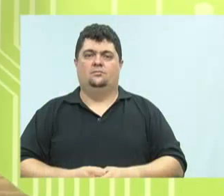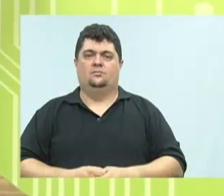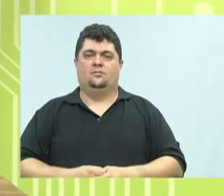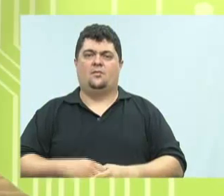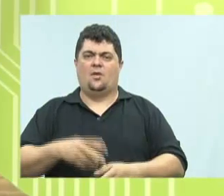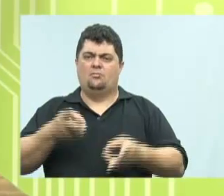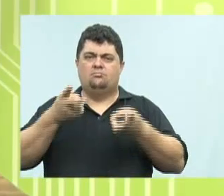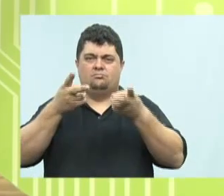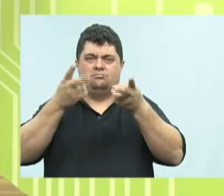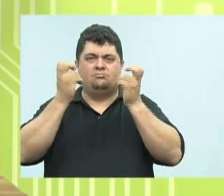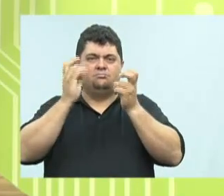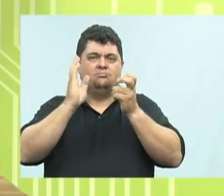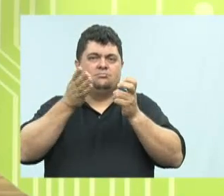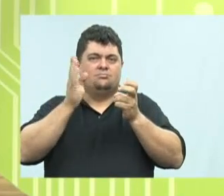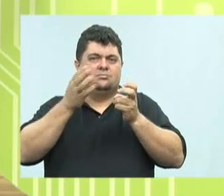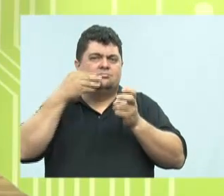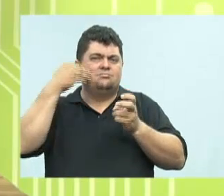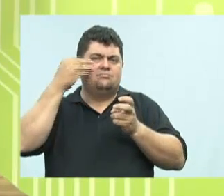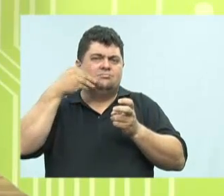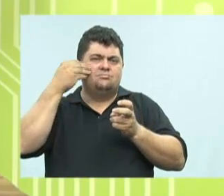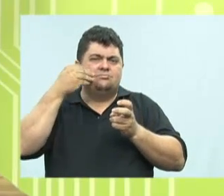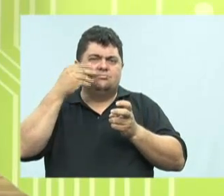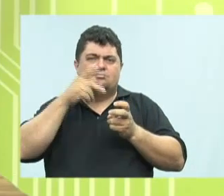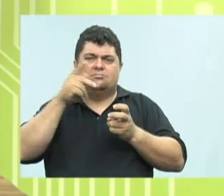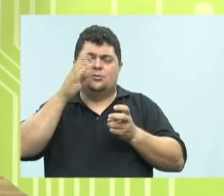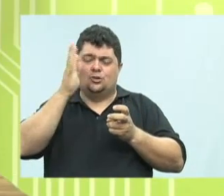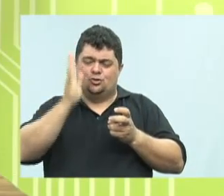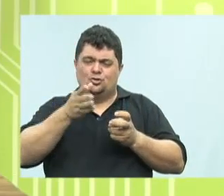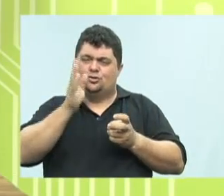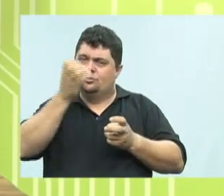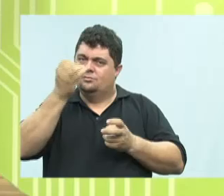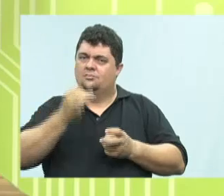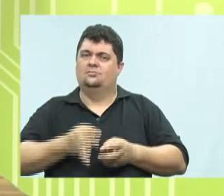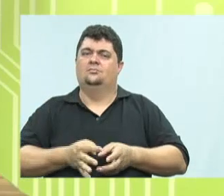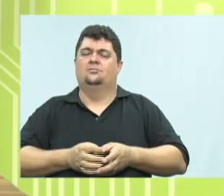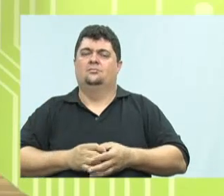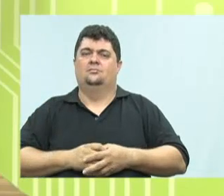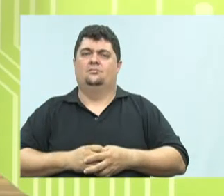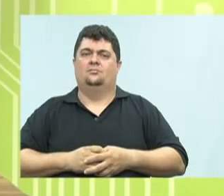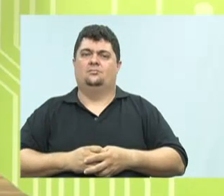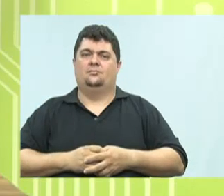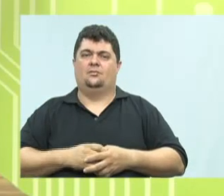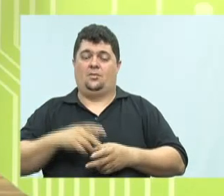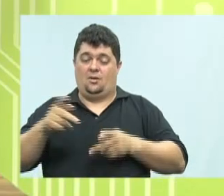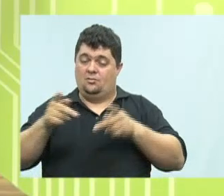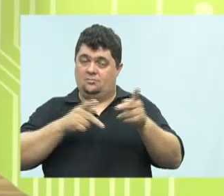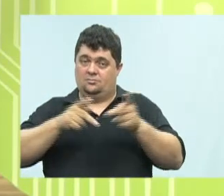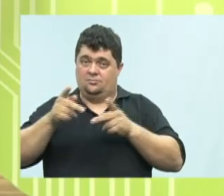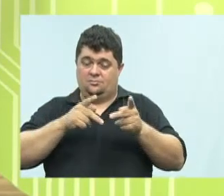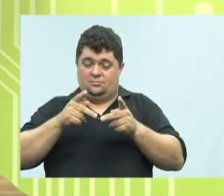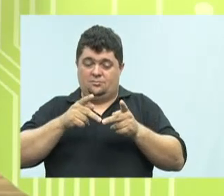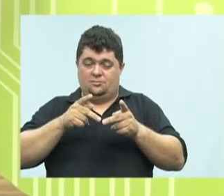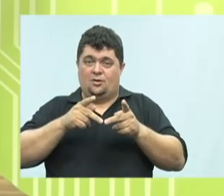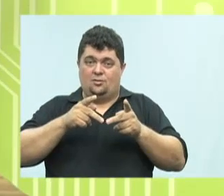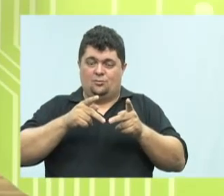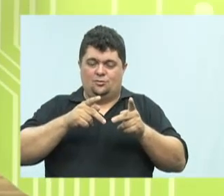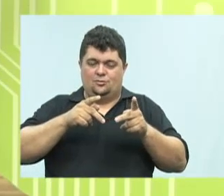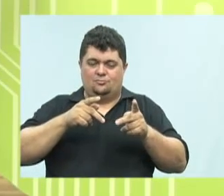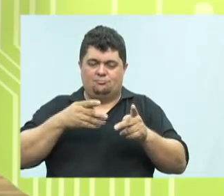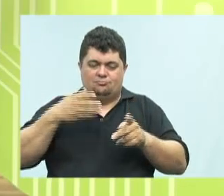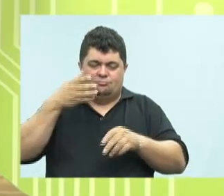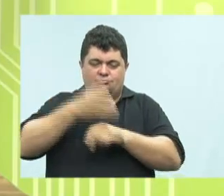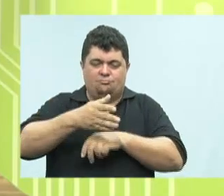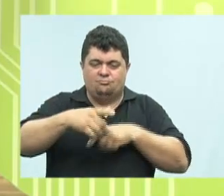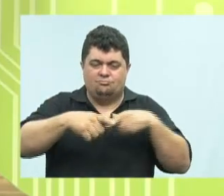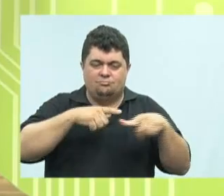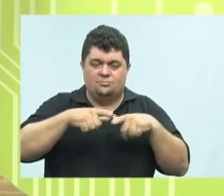Você observou a experiência que a professora colocou para nós. Ela disse que um projeto de intervenção, ele precisa